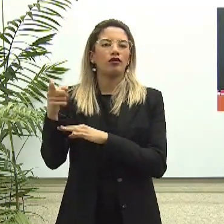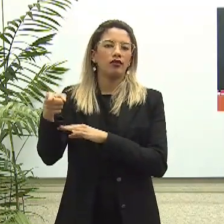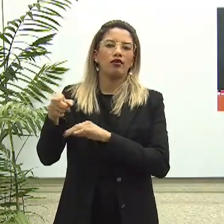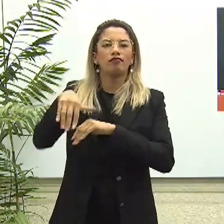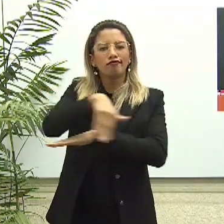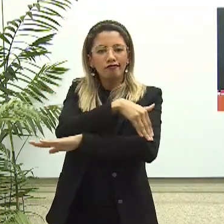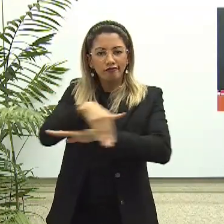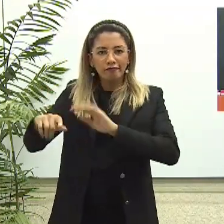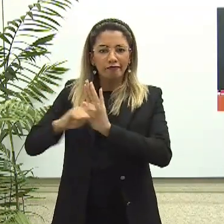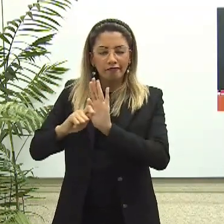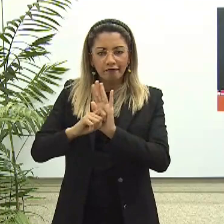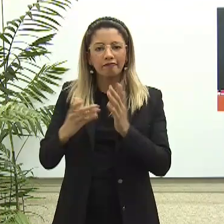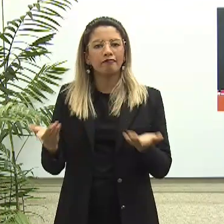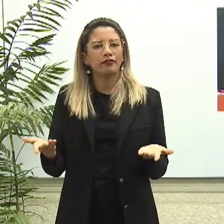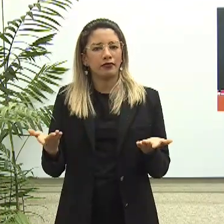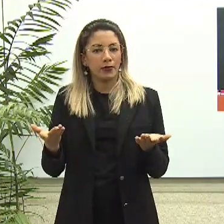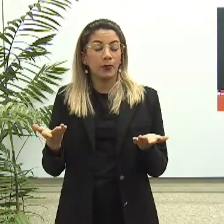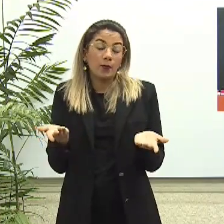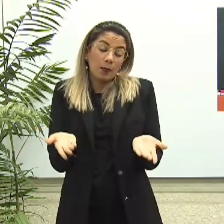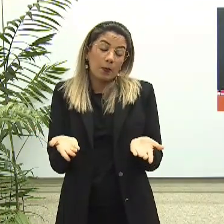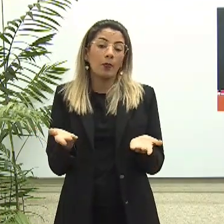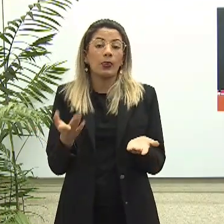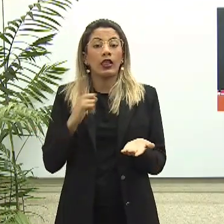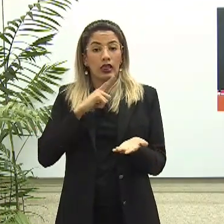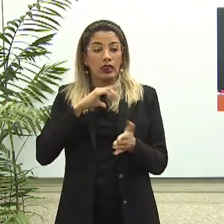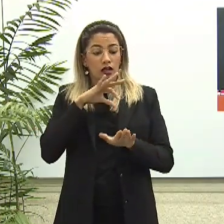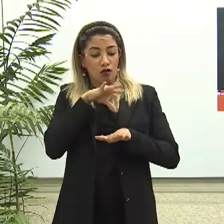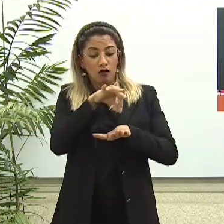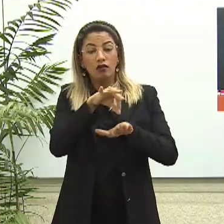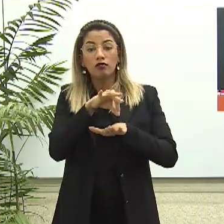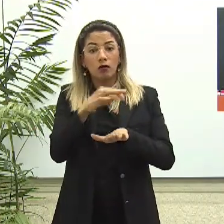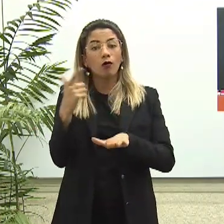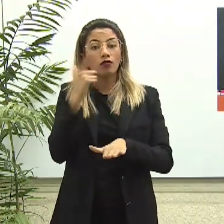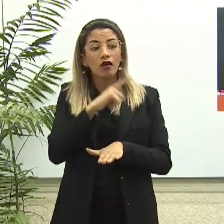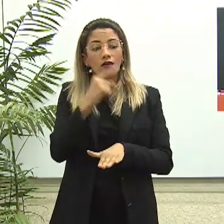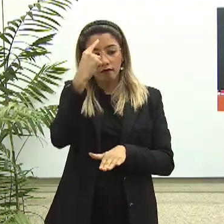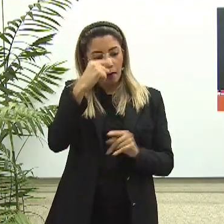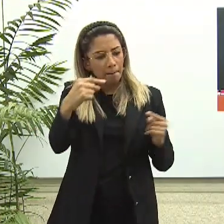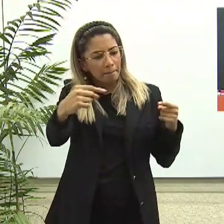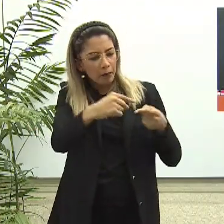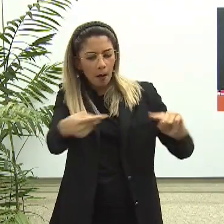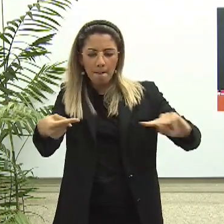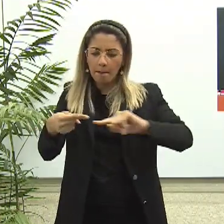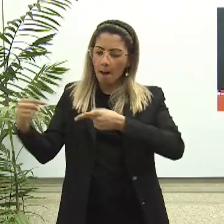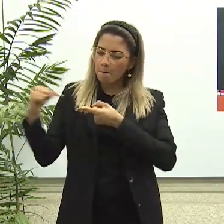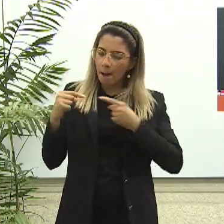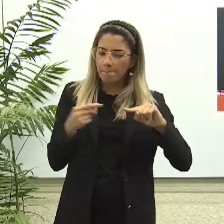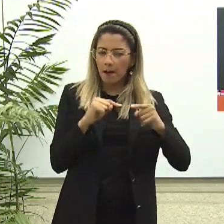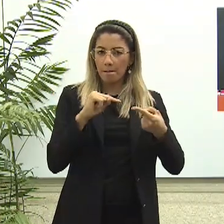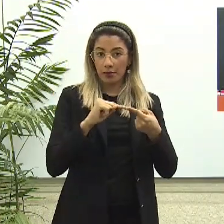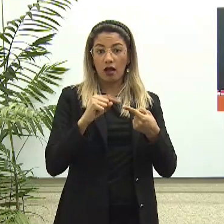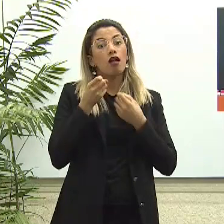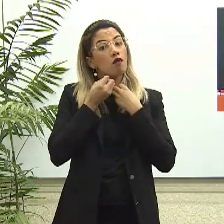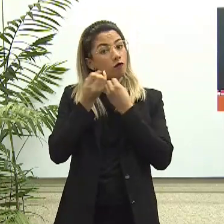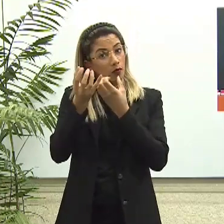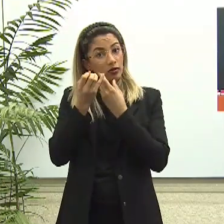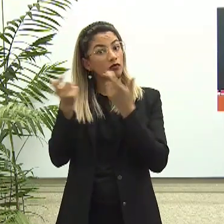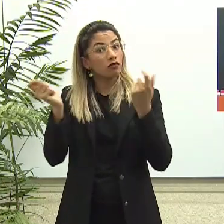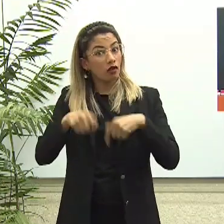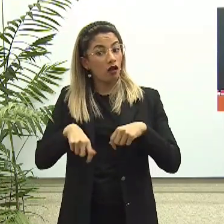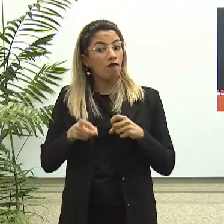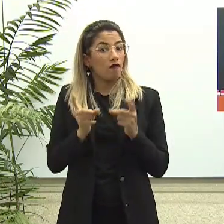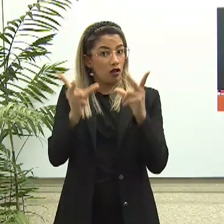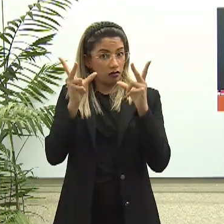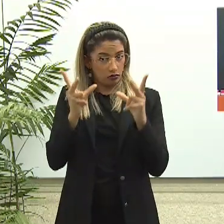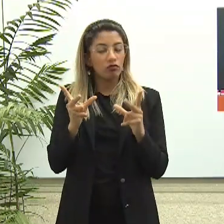ela ela por geolocalização ela consegue cruzar os dados né Eh e esses dados são informações que podem ser revendidas